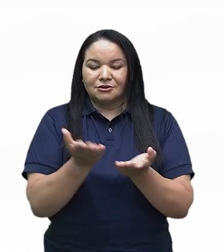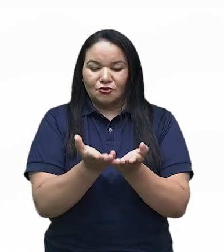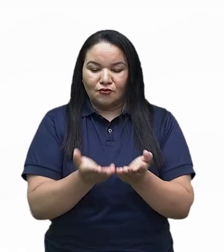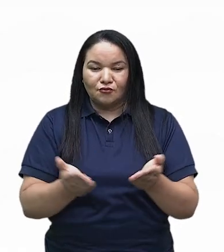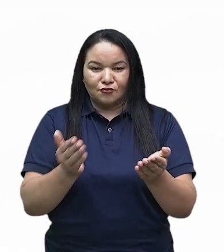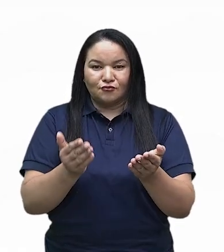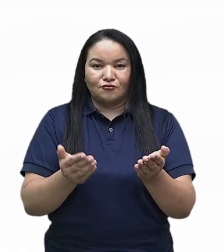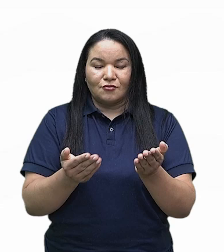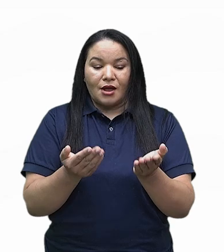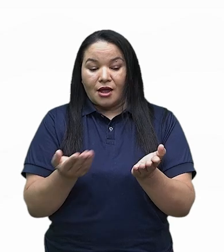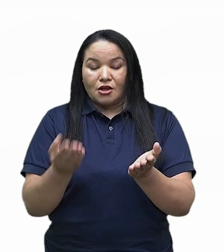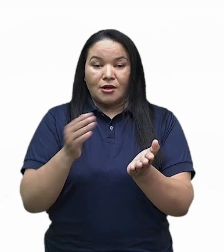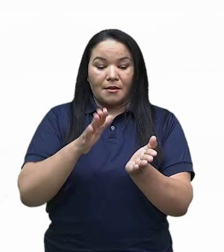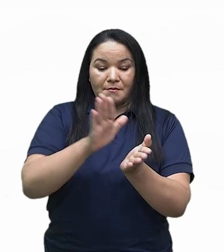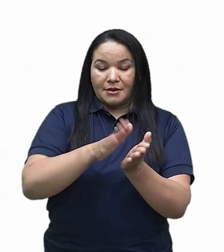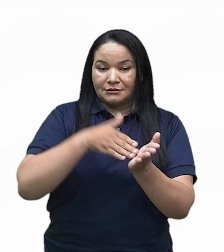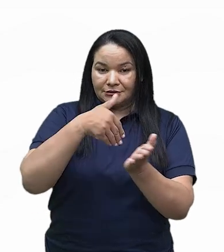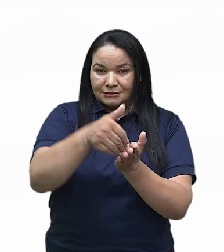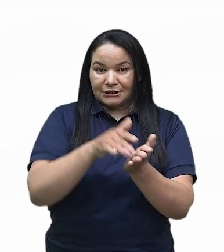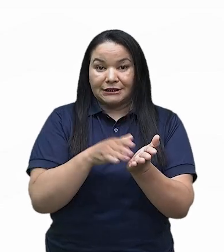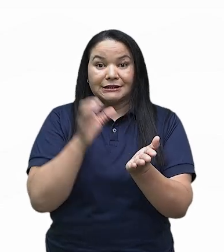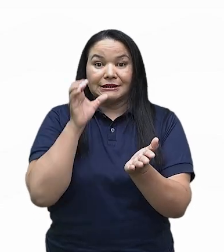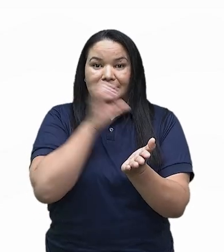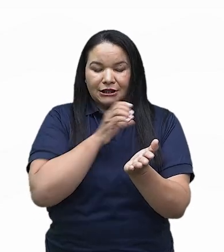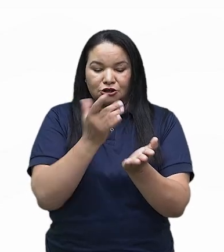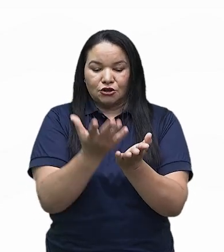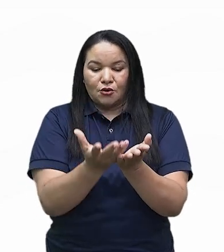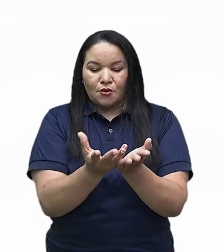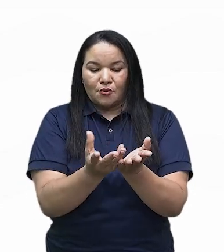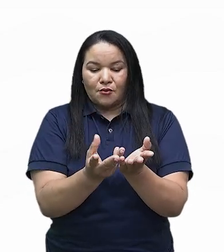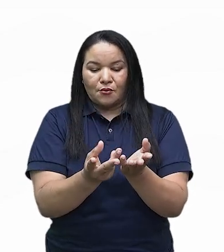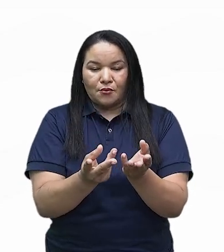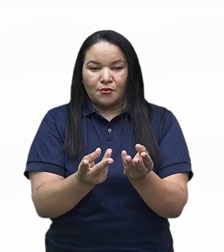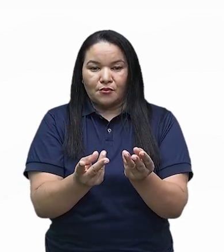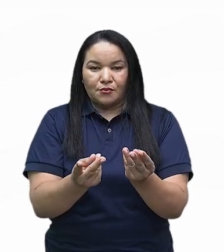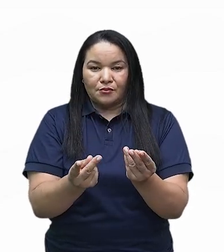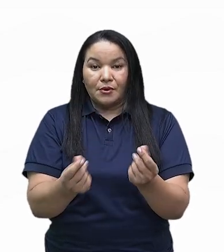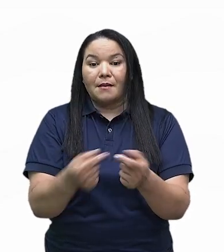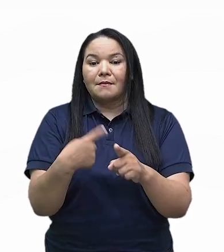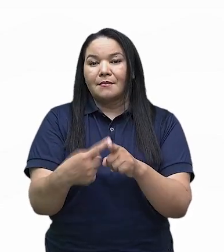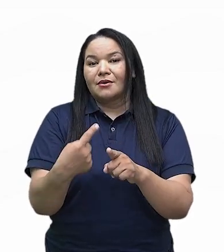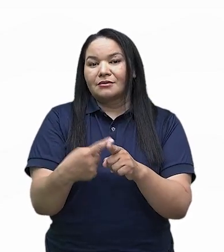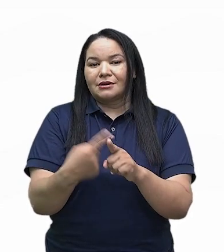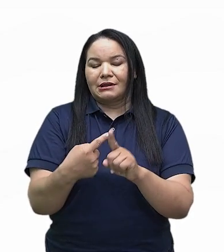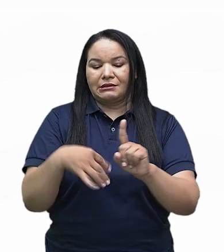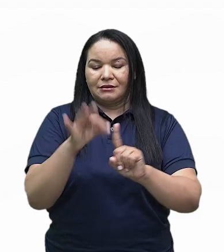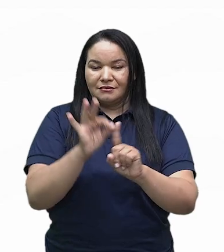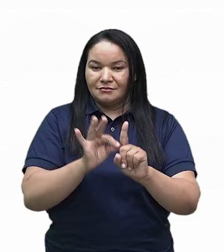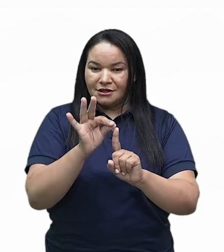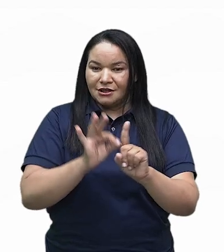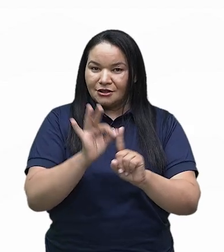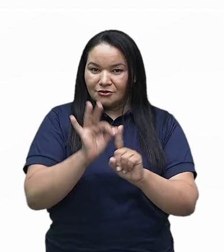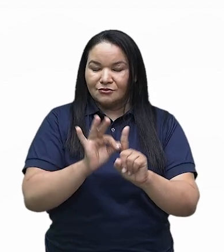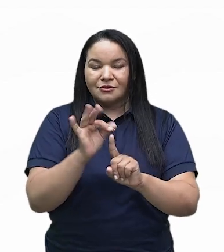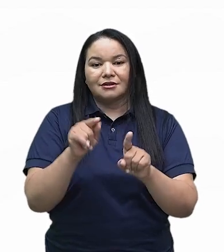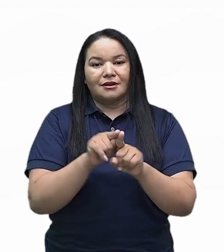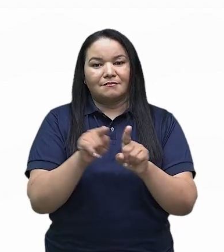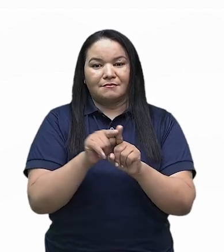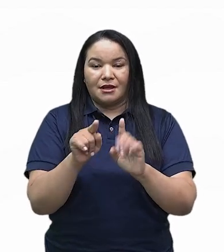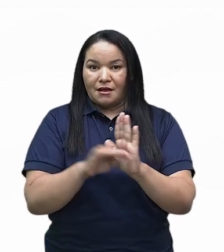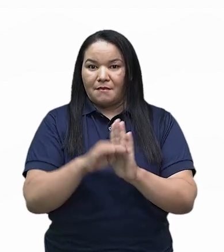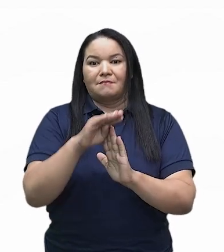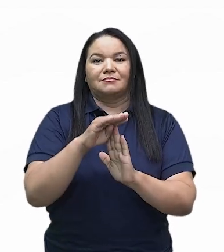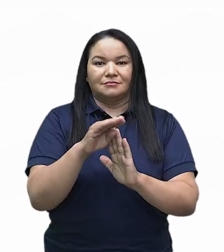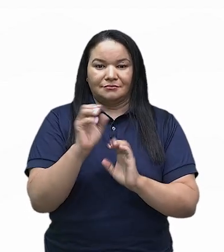manteiga na frigideira, né, quente, ela derrete rapidamente porque a temperatura da frigideira está acima do ponto de fusão